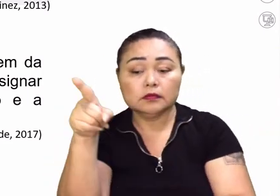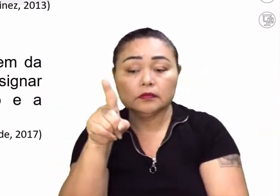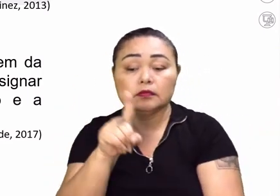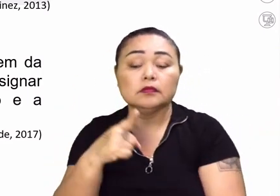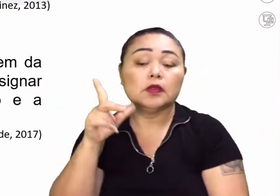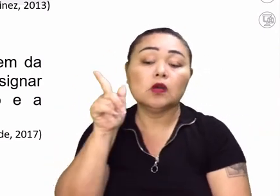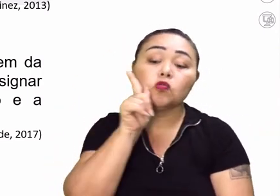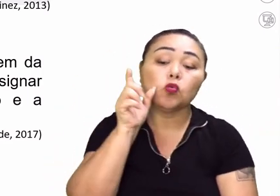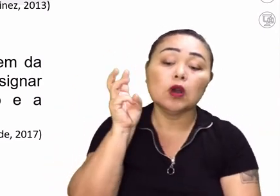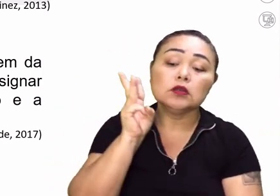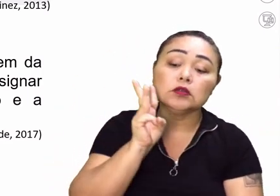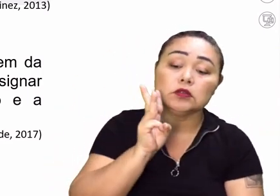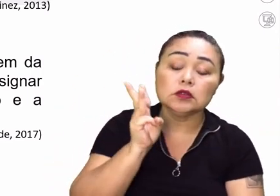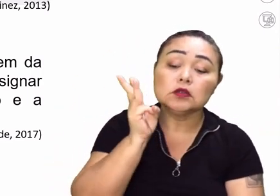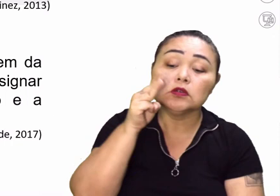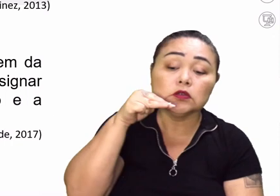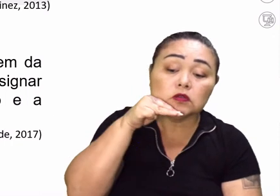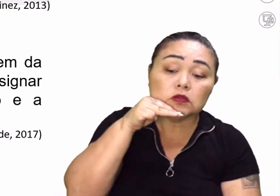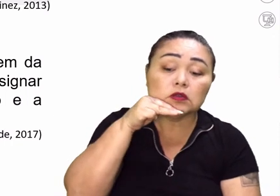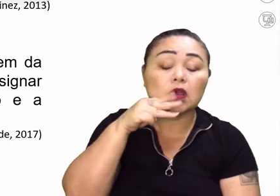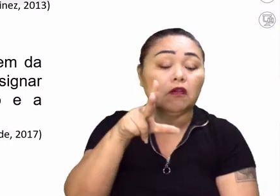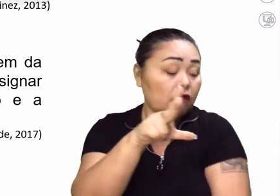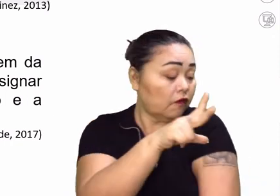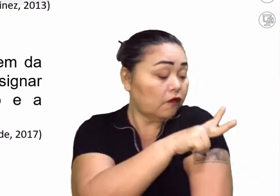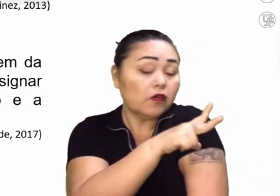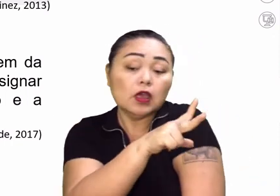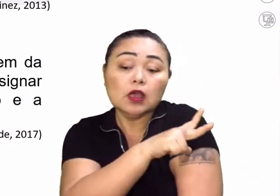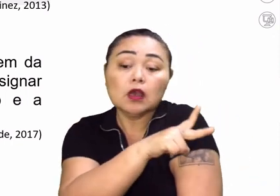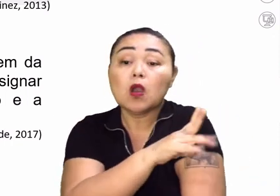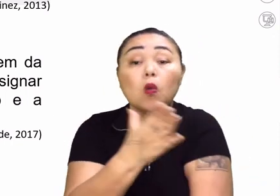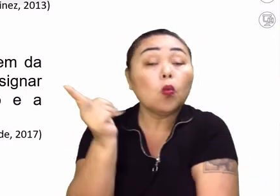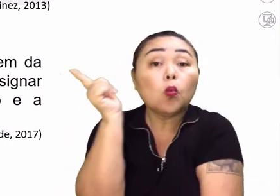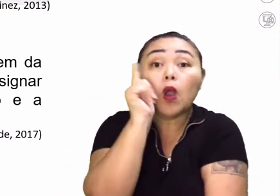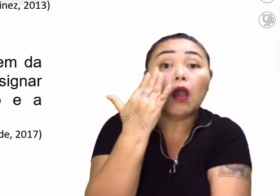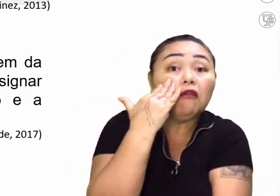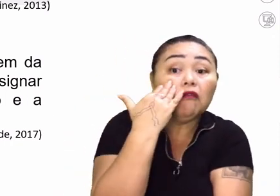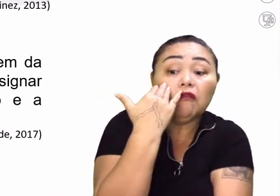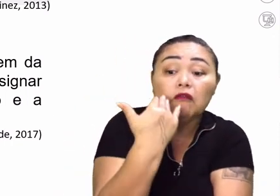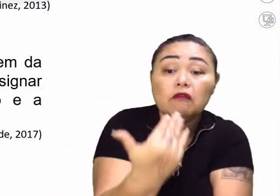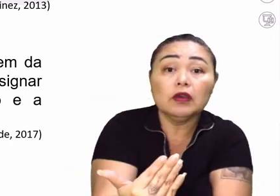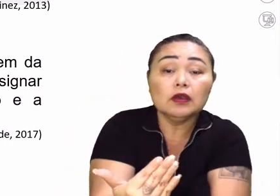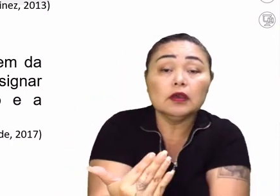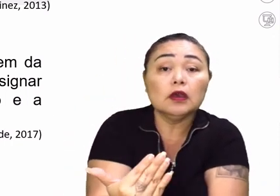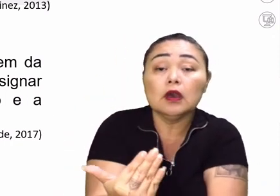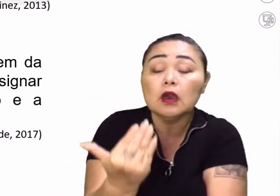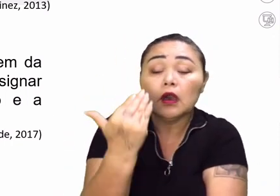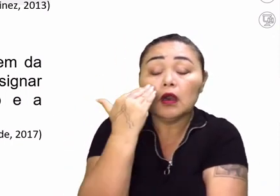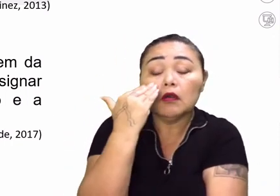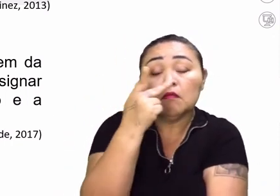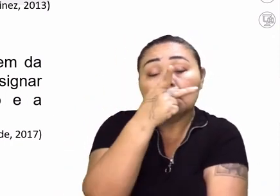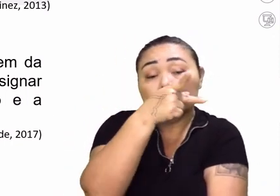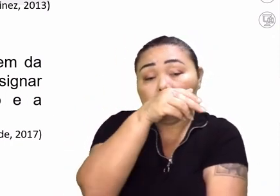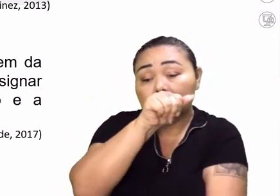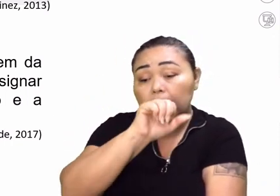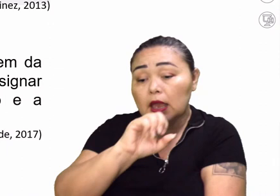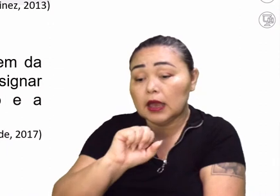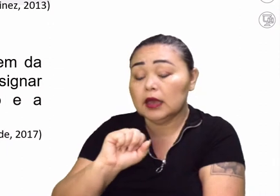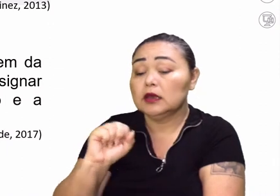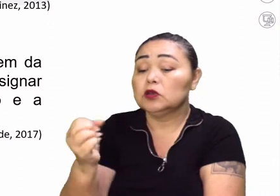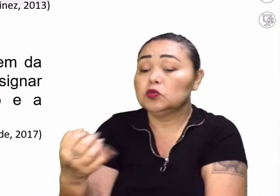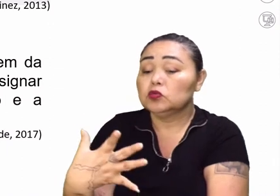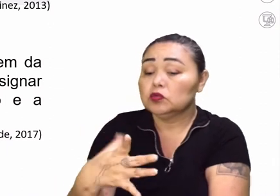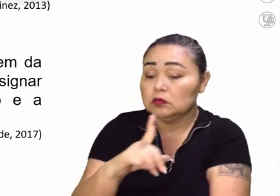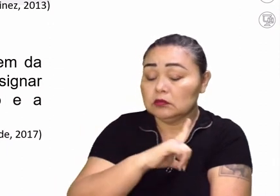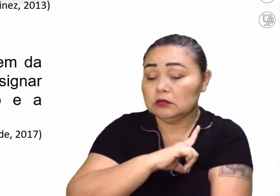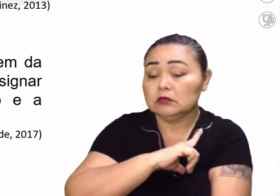região de Guajará é isso Vilhena ali a gente conseguem ver ali o espacais novos Parecis né